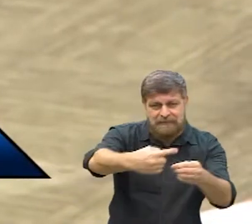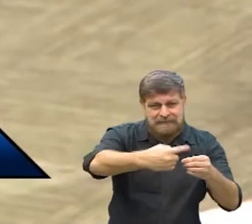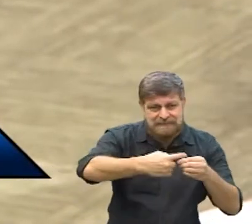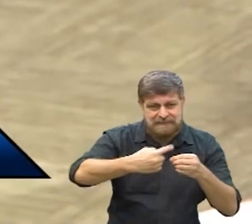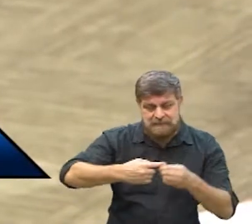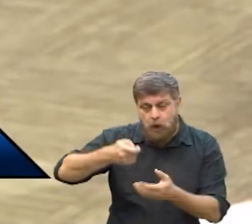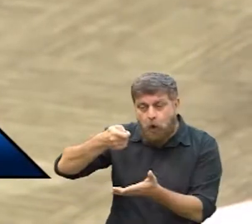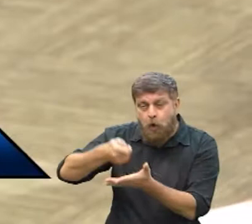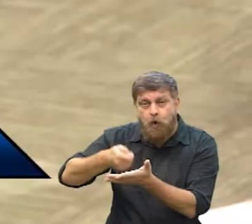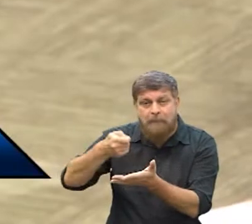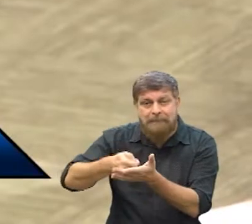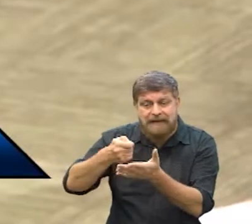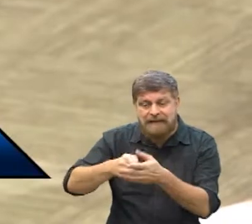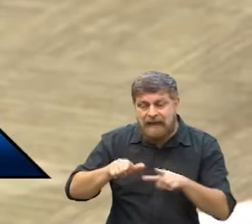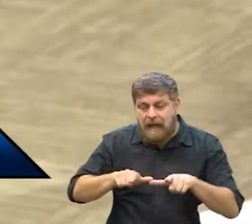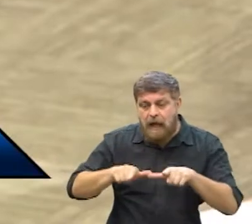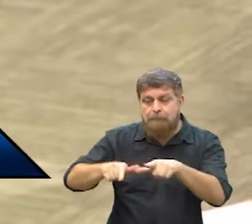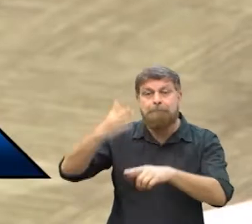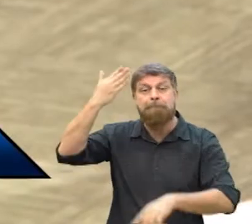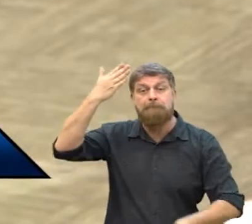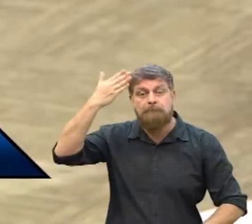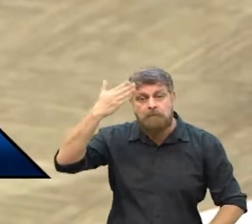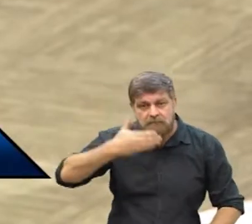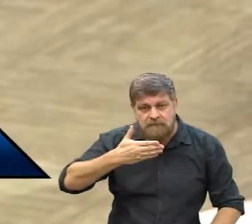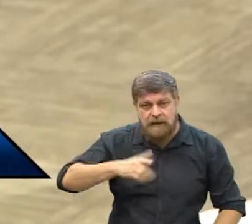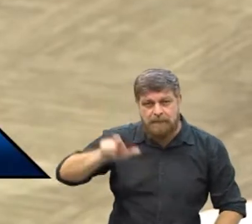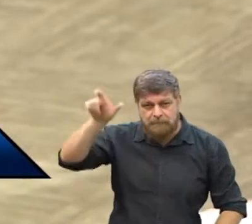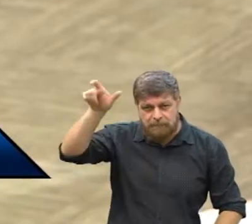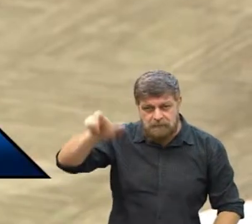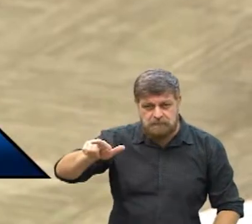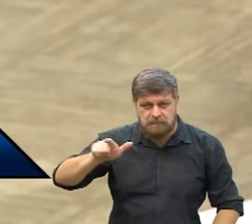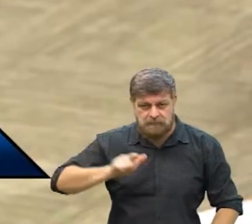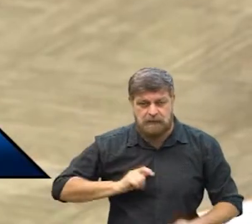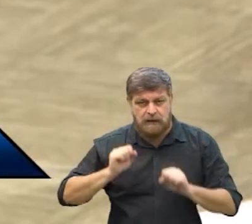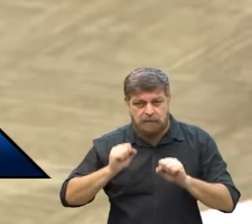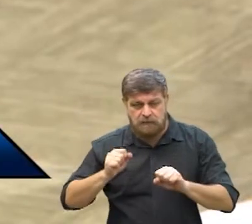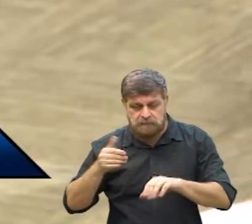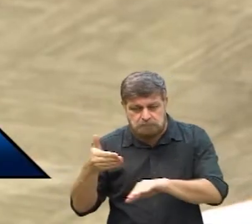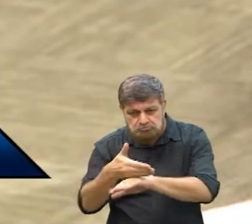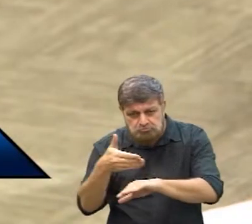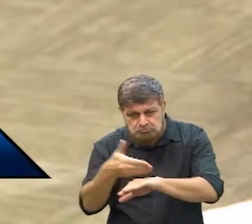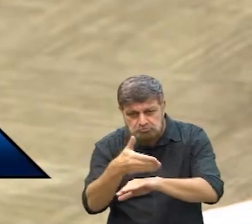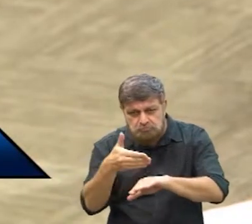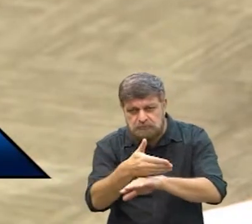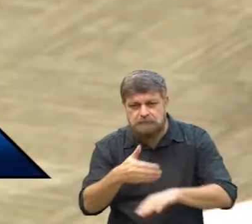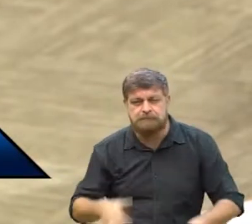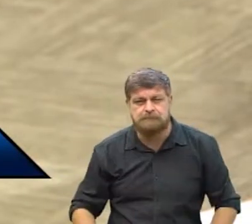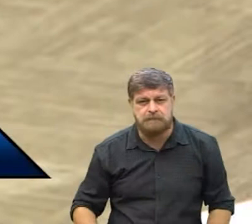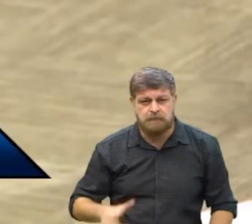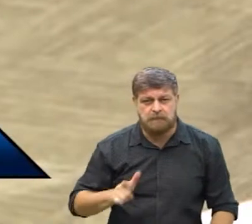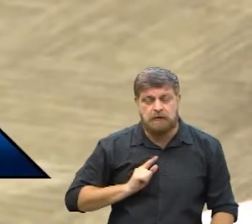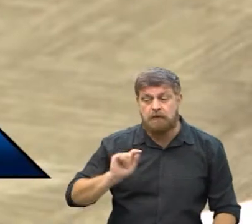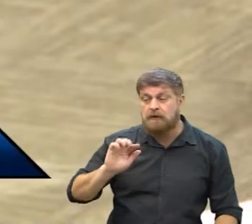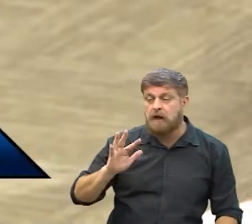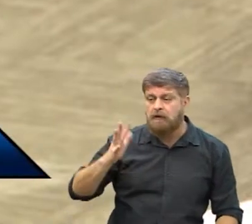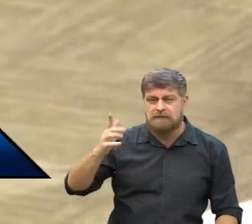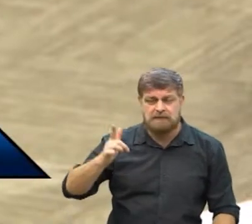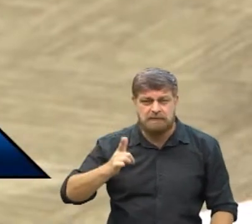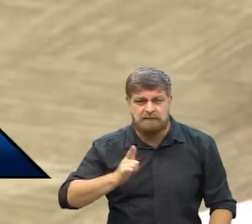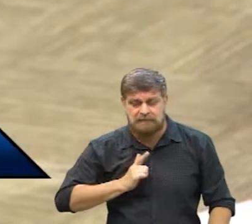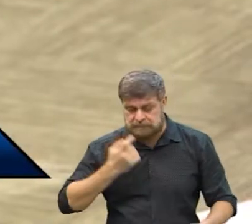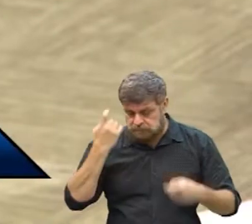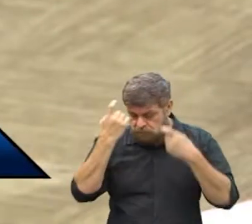cidades, exigirem esse certificado para que as pessoas tenham acesso, então gerou